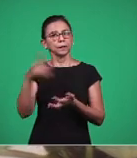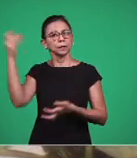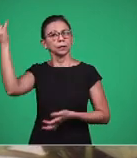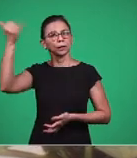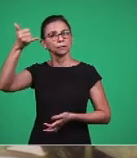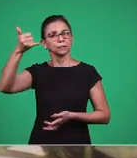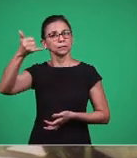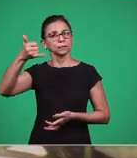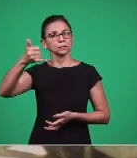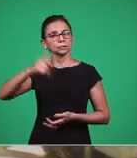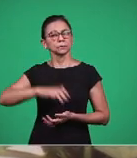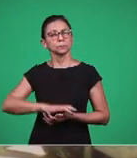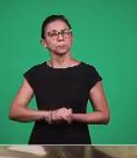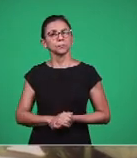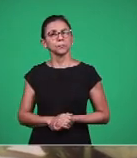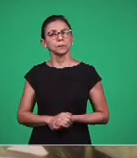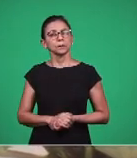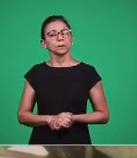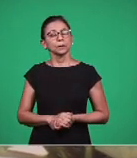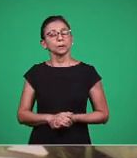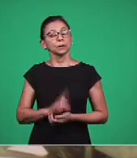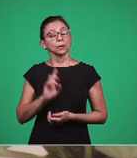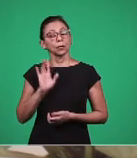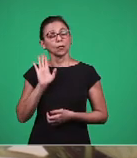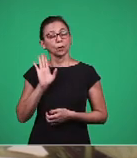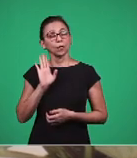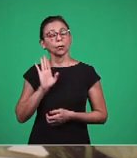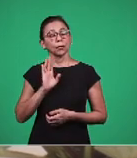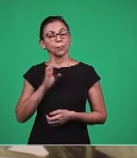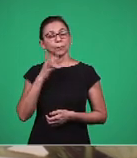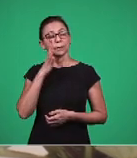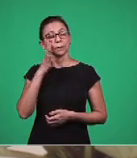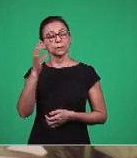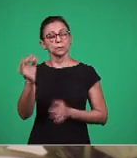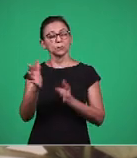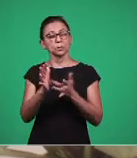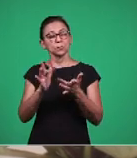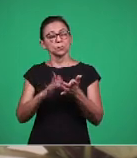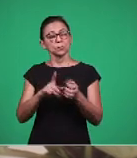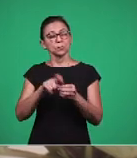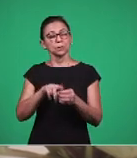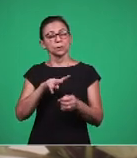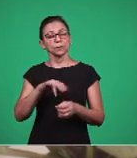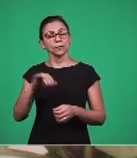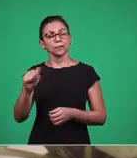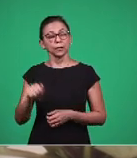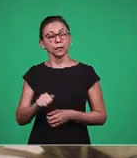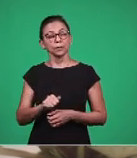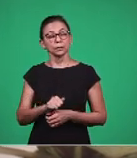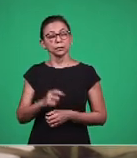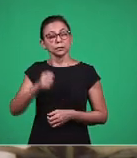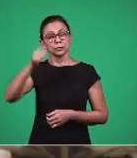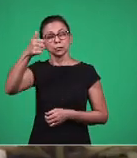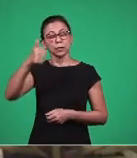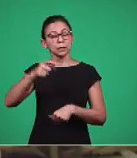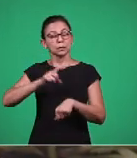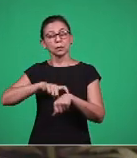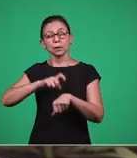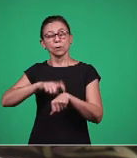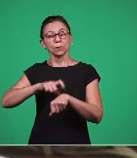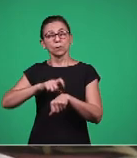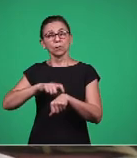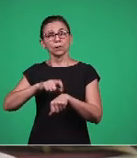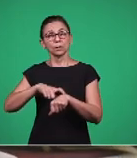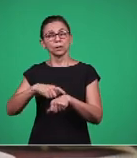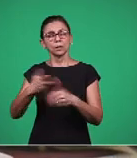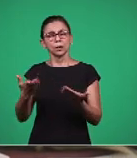Ó, Jesus está às portas. Aí vem o esposo. É a meia-noite. Olha, a revelação está aqui,